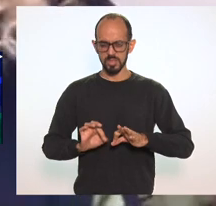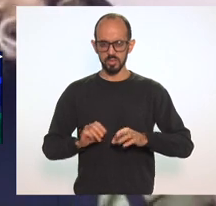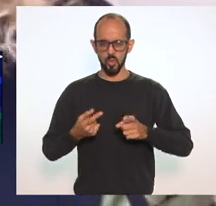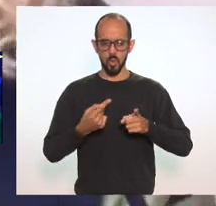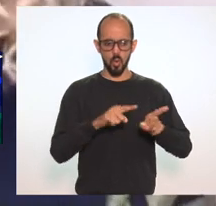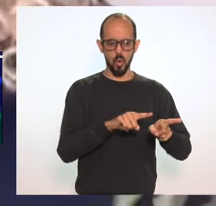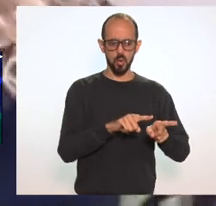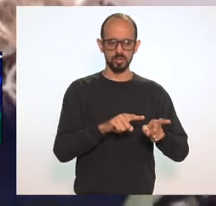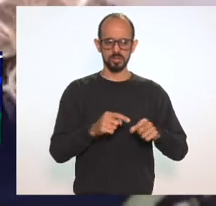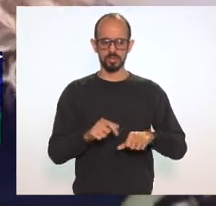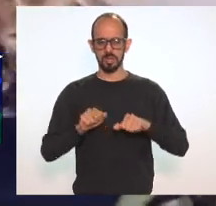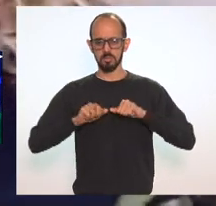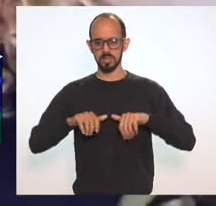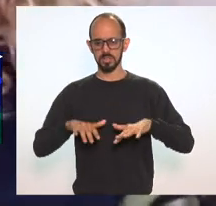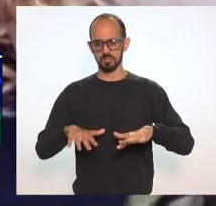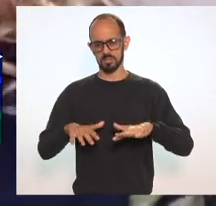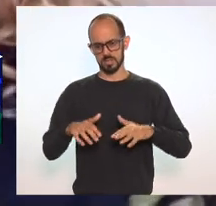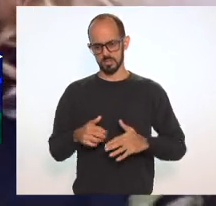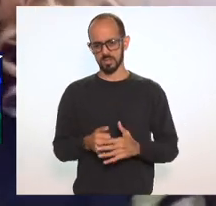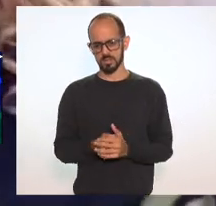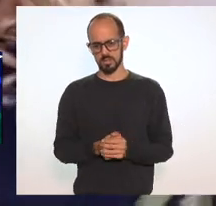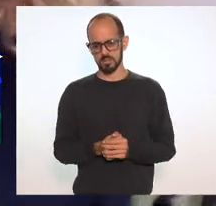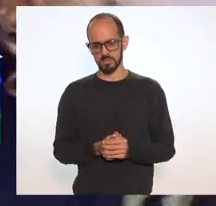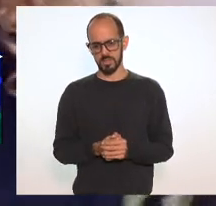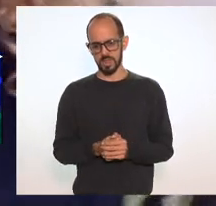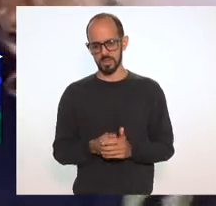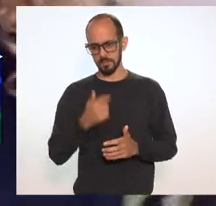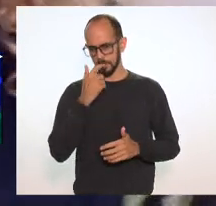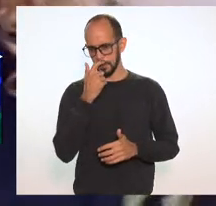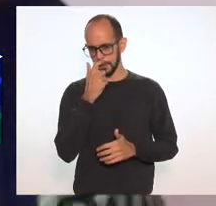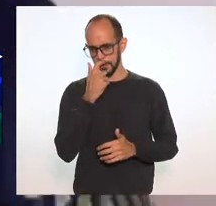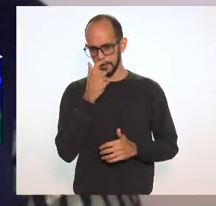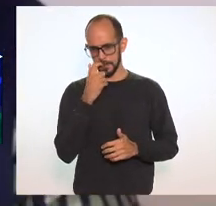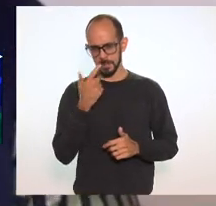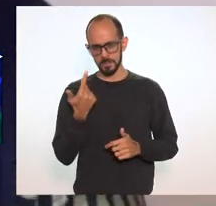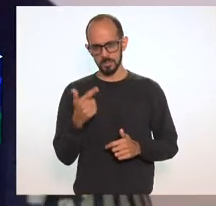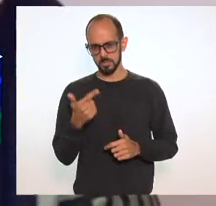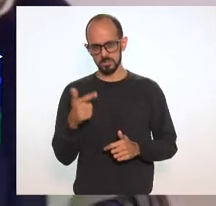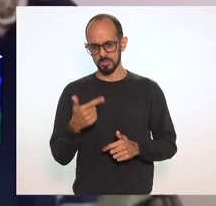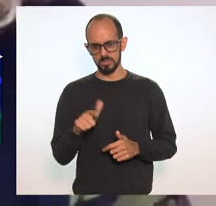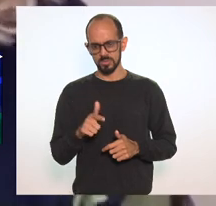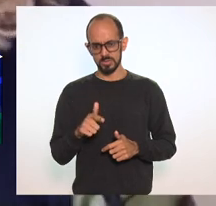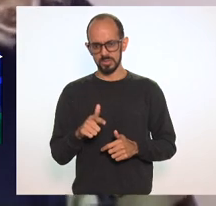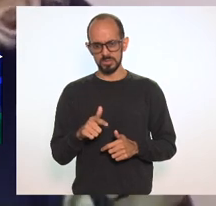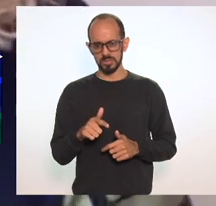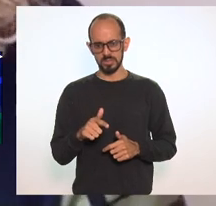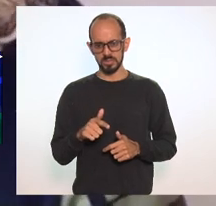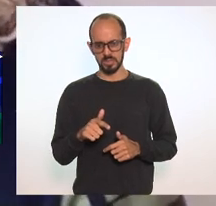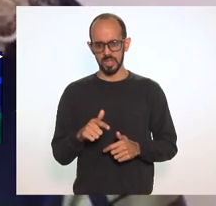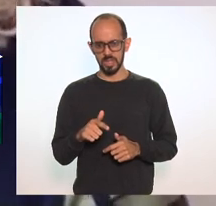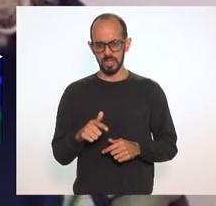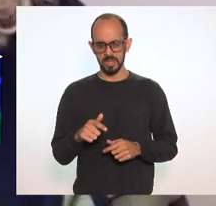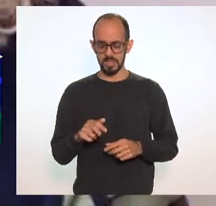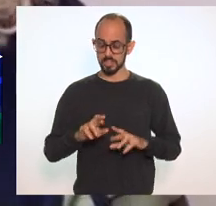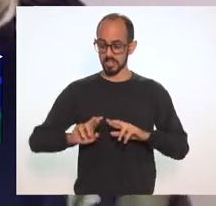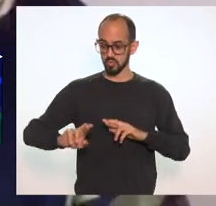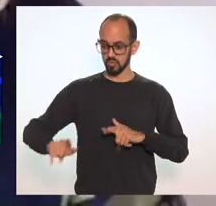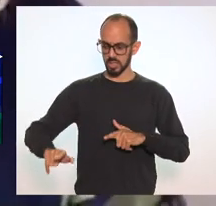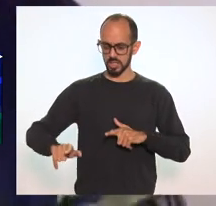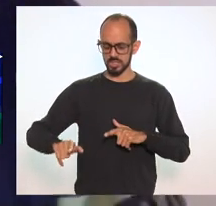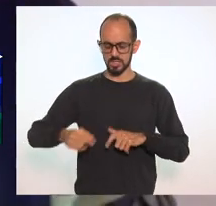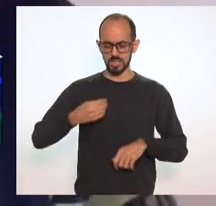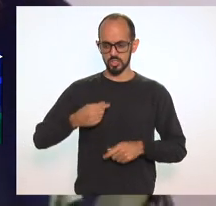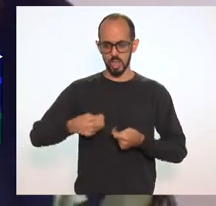pandemia e aqui é não há nenhuma de autonomia entre debate de economia e vidas é